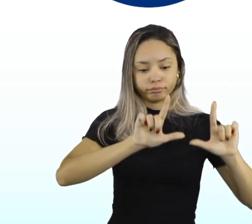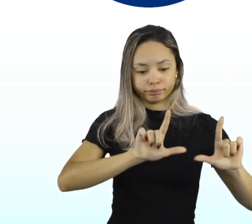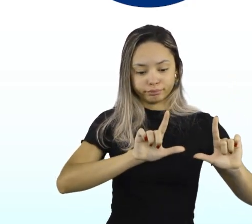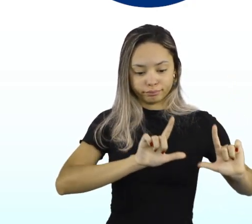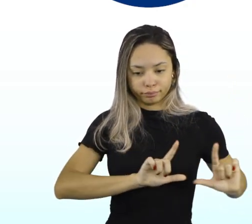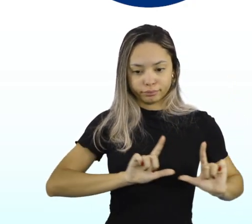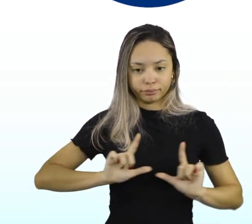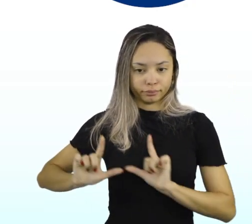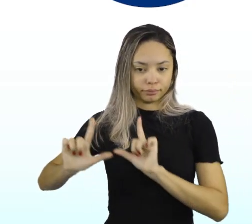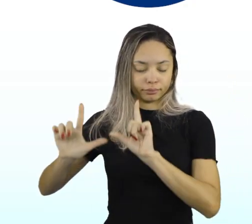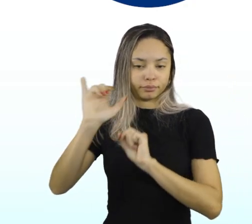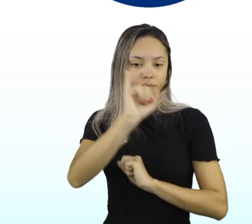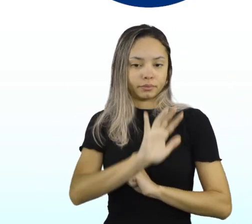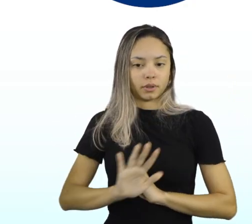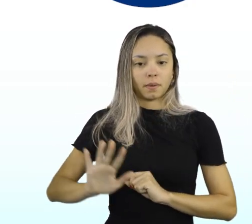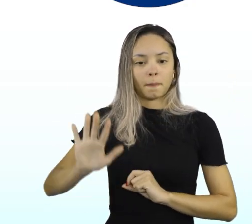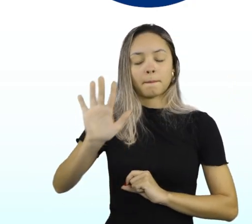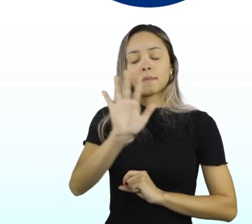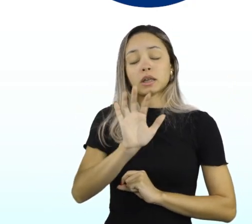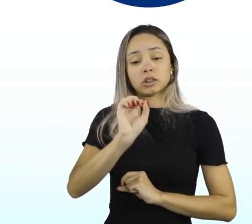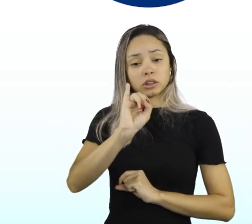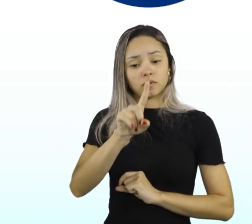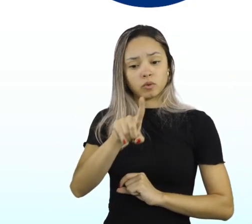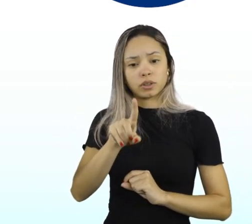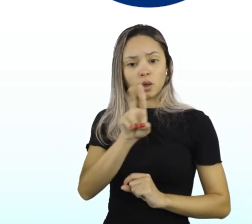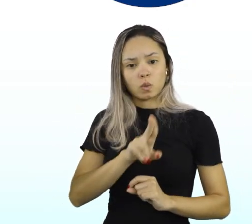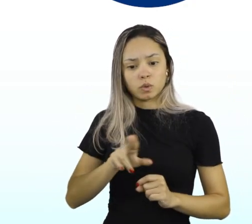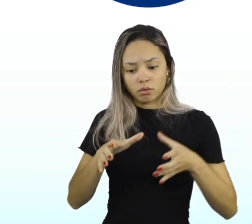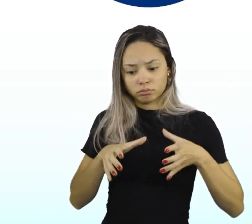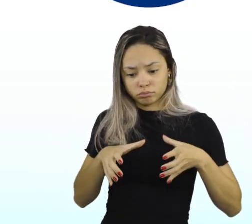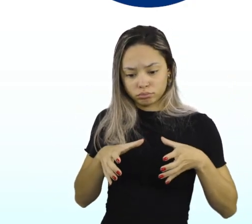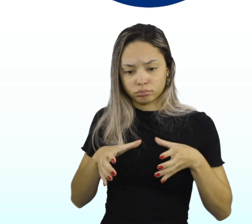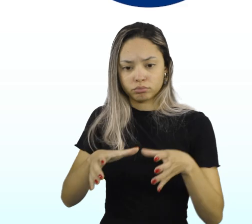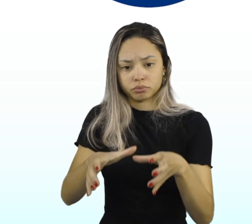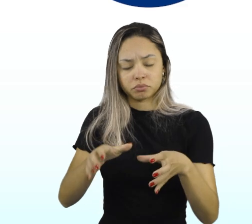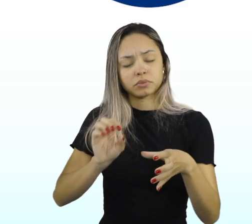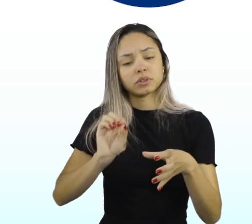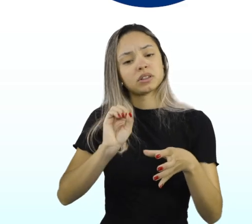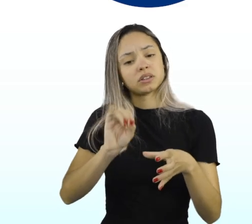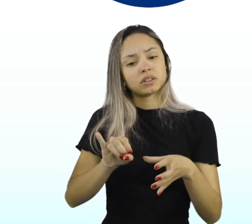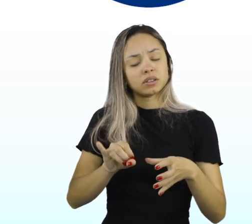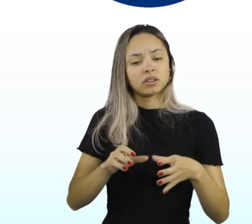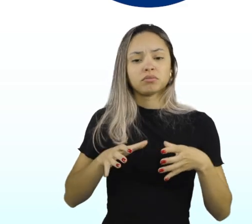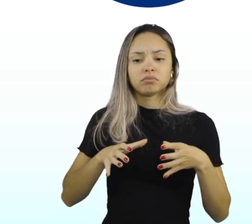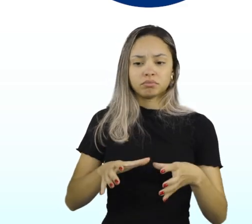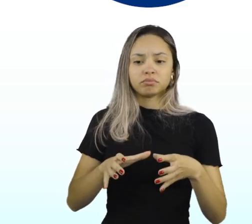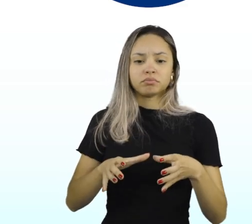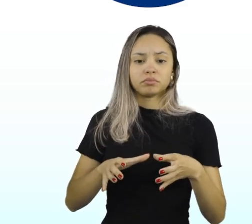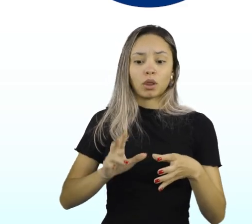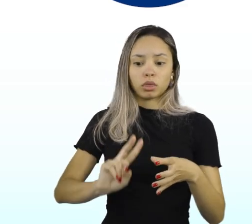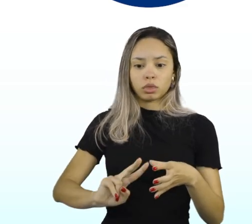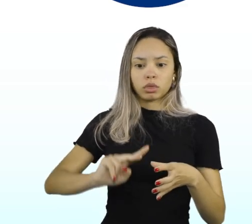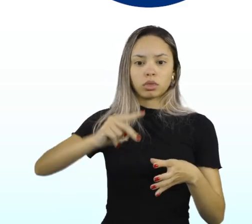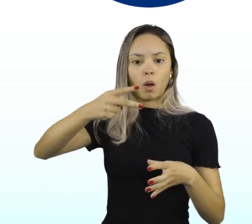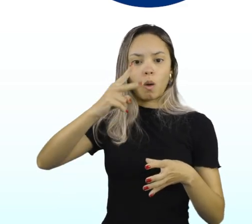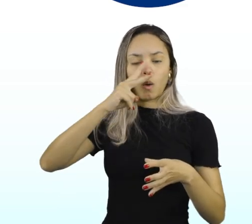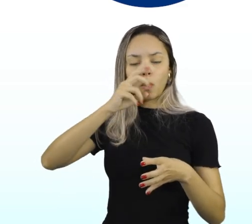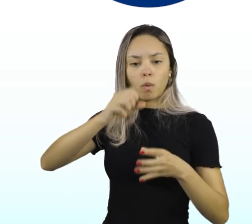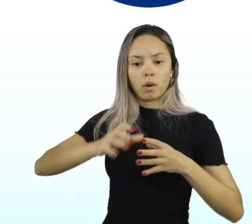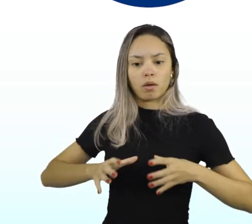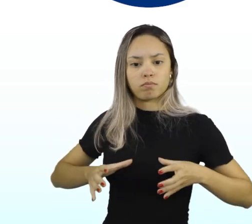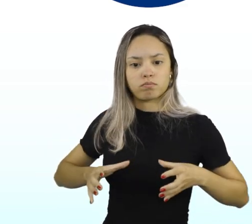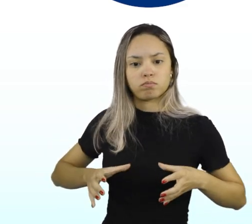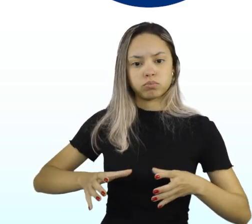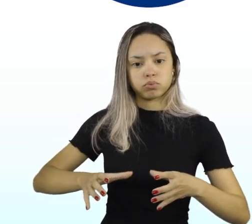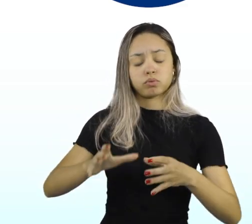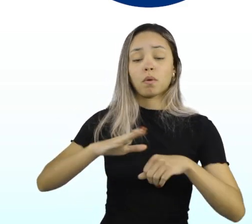vai se mover diretamente proporcional àquela força que você aplicou. Se você mantém o mesmo bloco e você dobra a sua força, o que vai acontecer é que